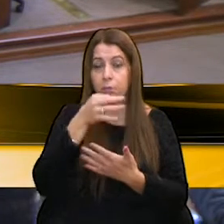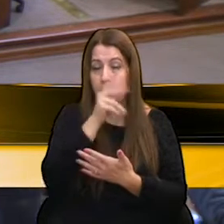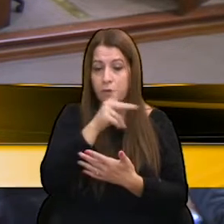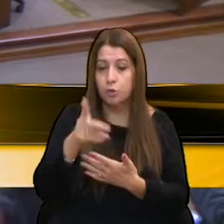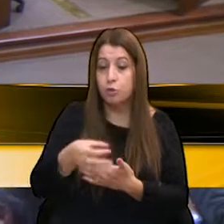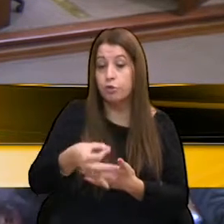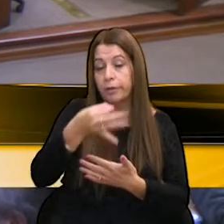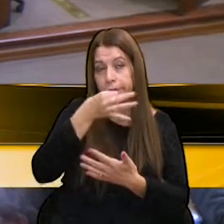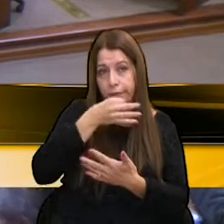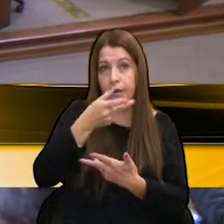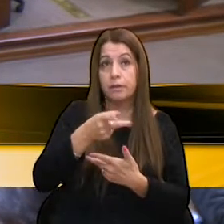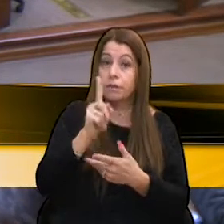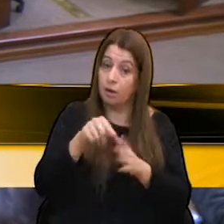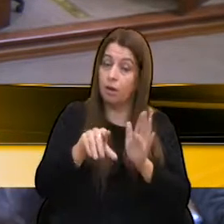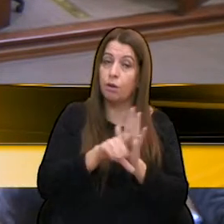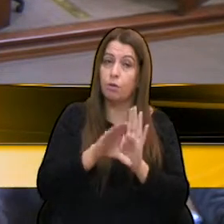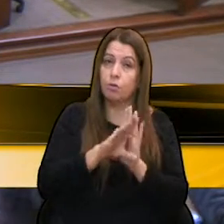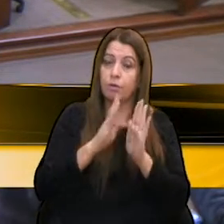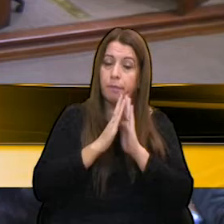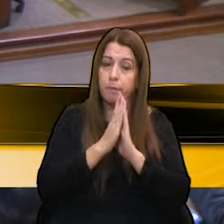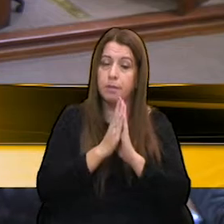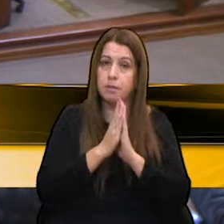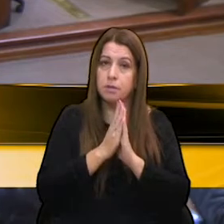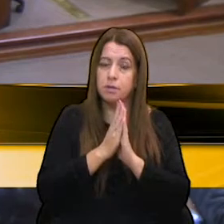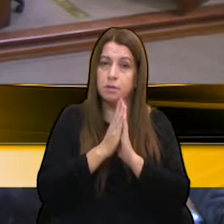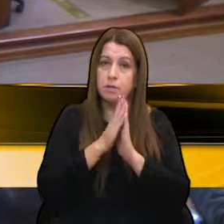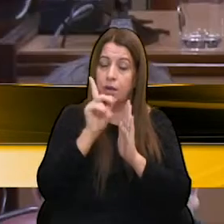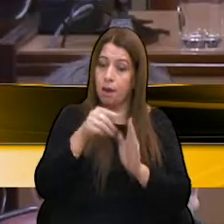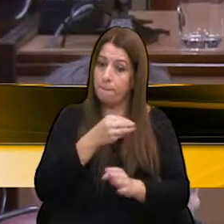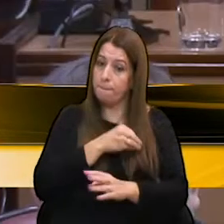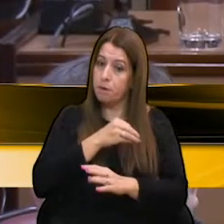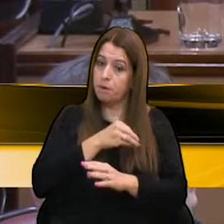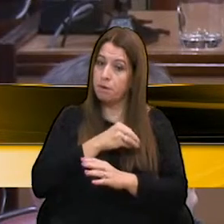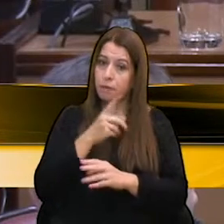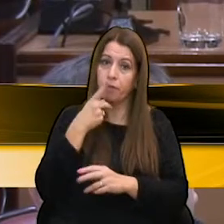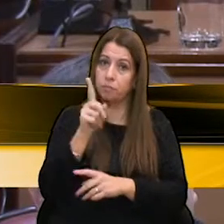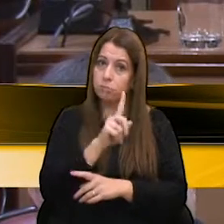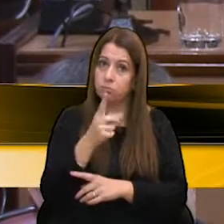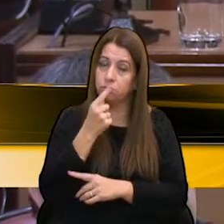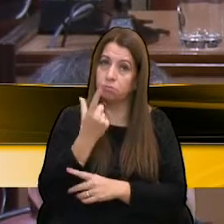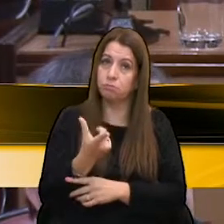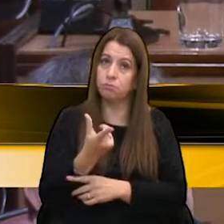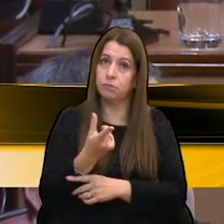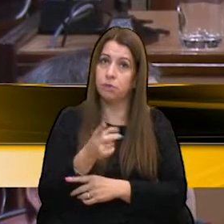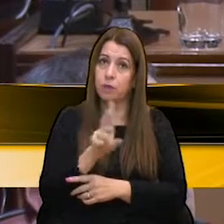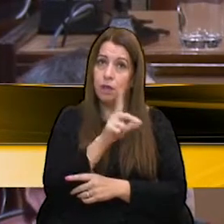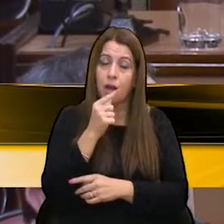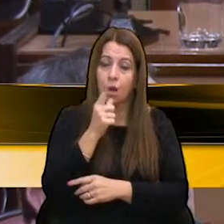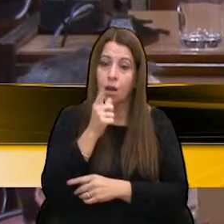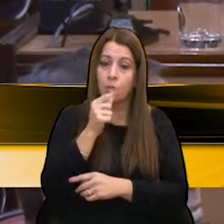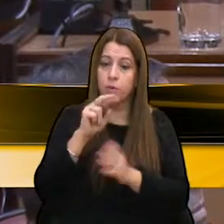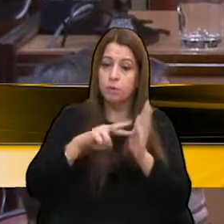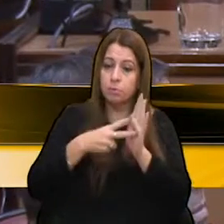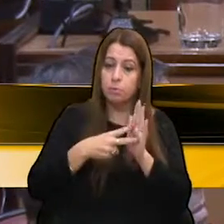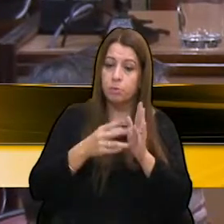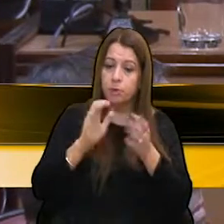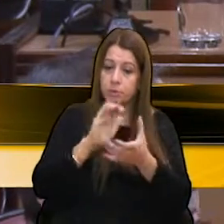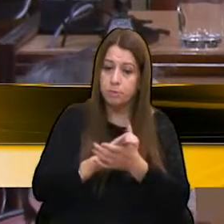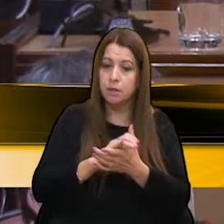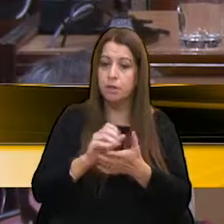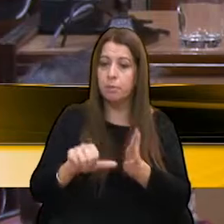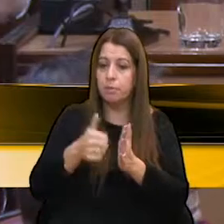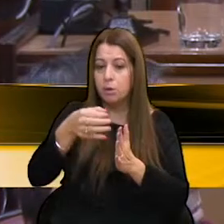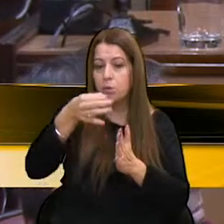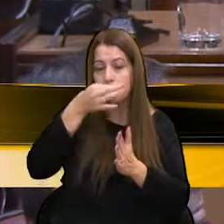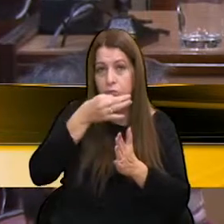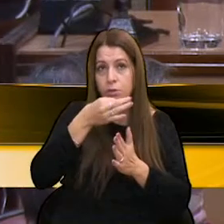catequista, né, e que é católico, vai na missa comer hóstia, até é pecado negar água. A água que é usada para o batismo, é usada para o casamento, para a primeira